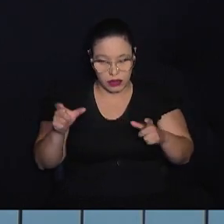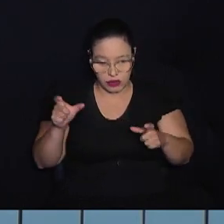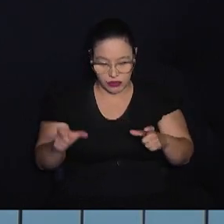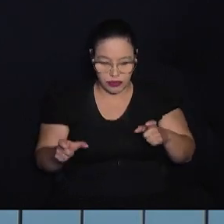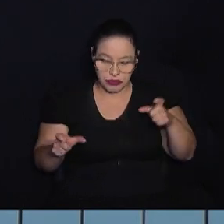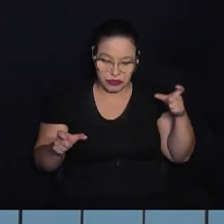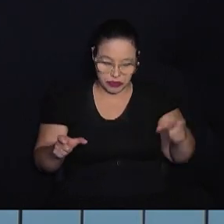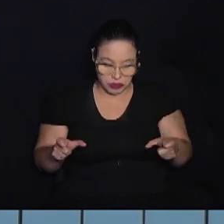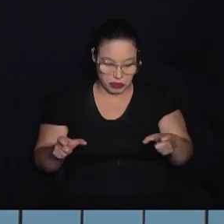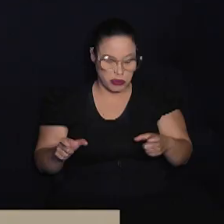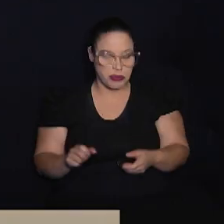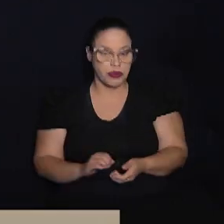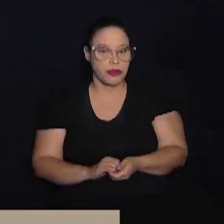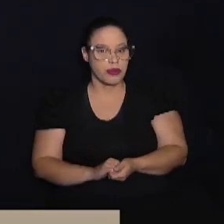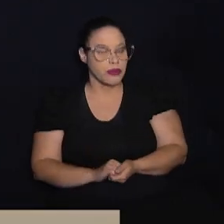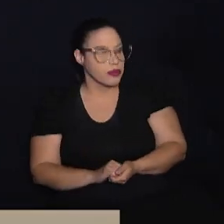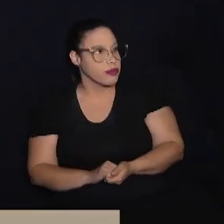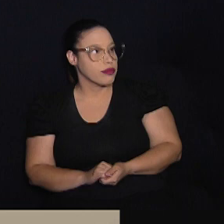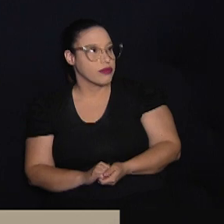casos?